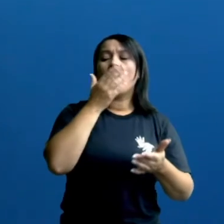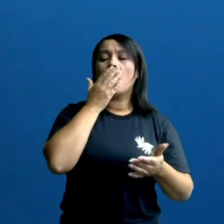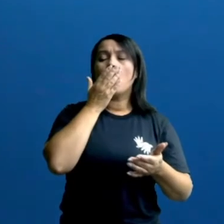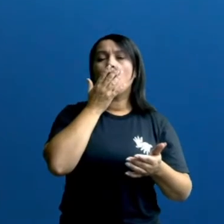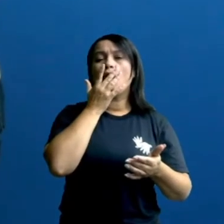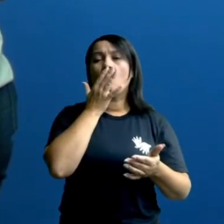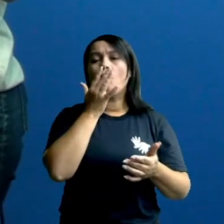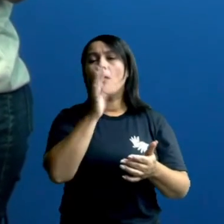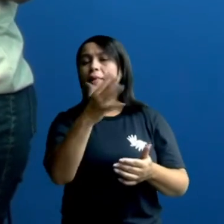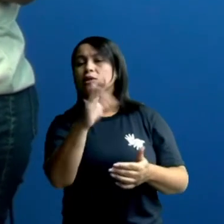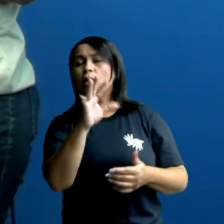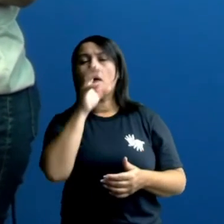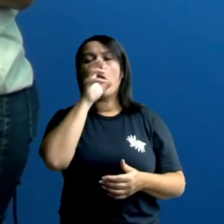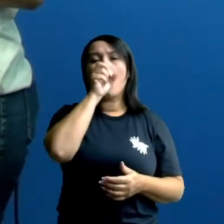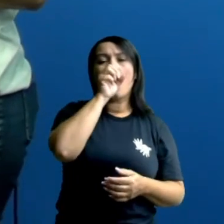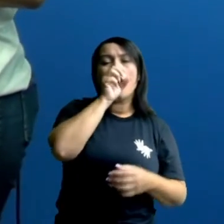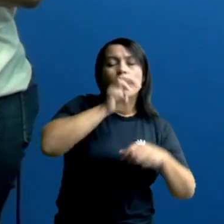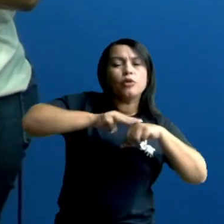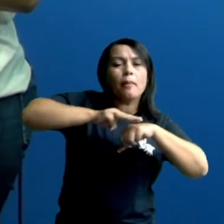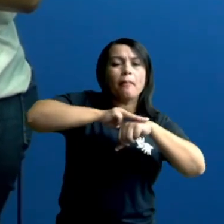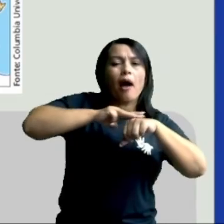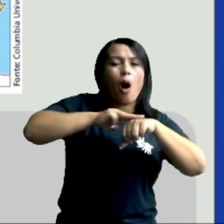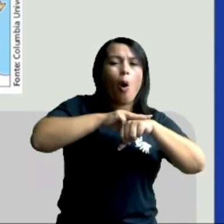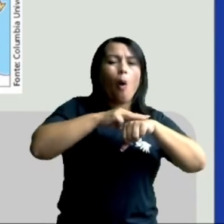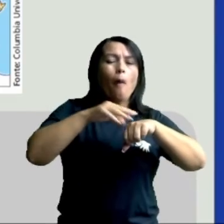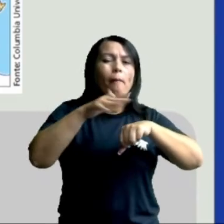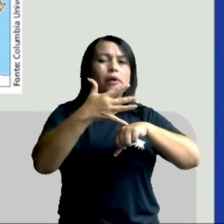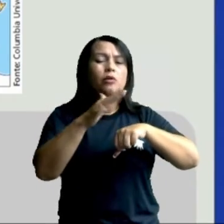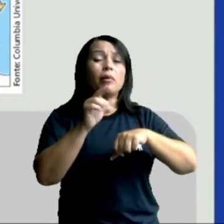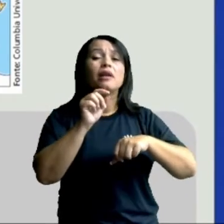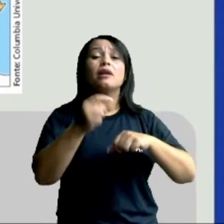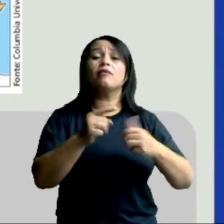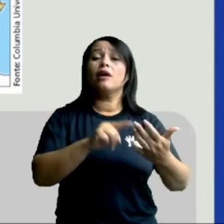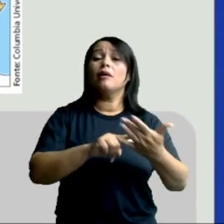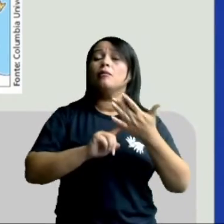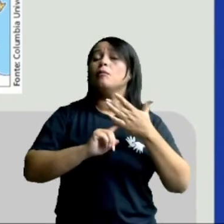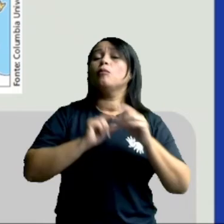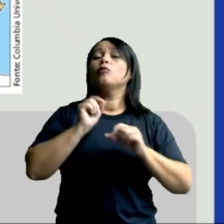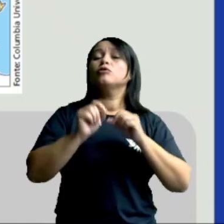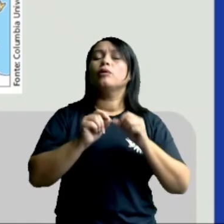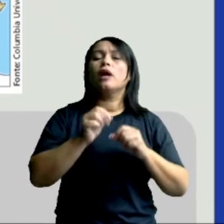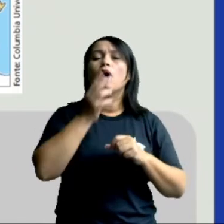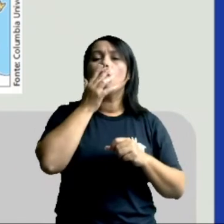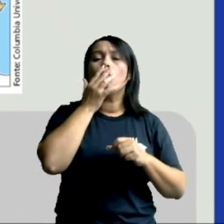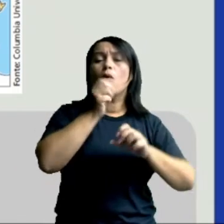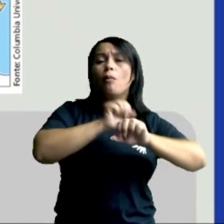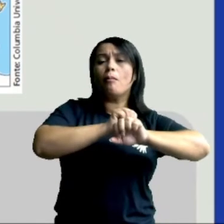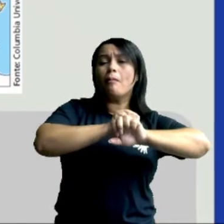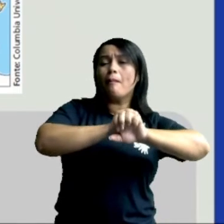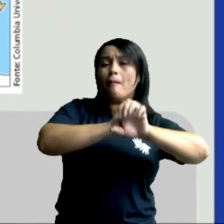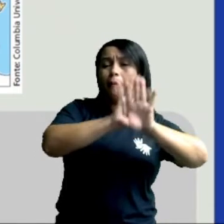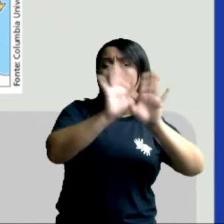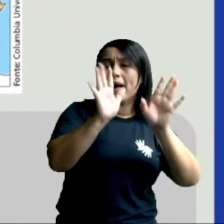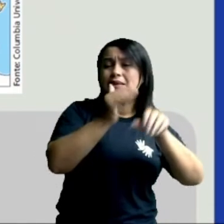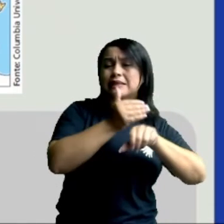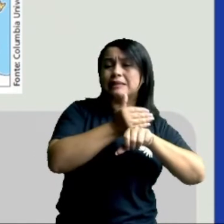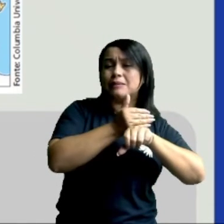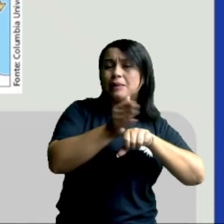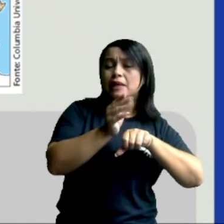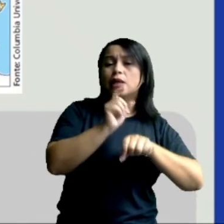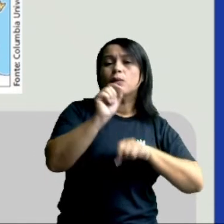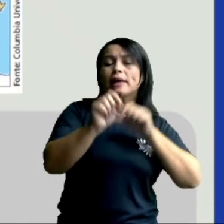mais alaranjada, marronzada, né, que vai me dizer o quê? Quanto mais clarinhos os lugares forem no